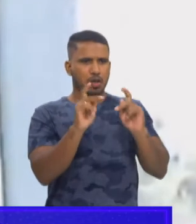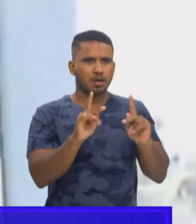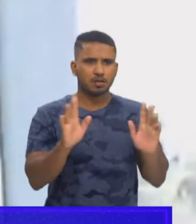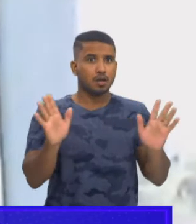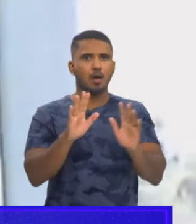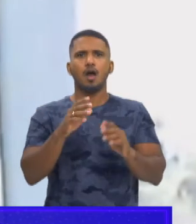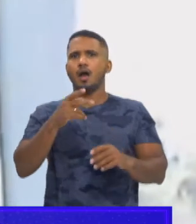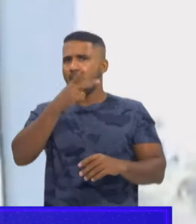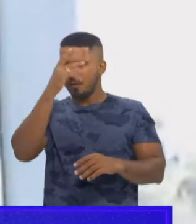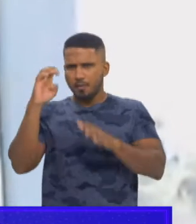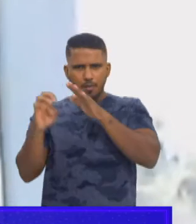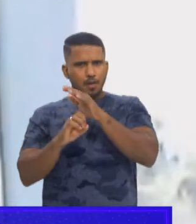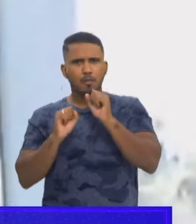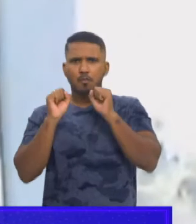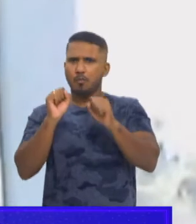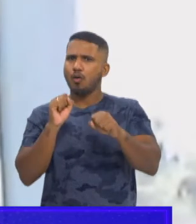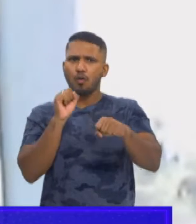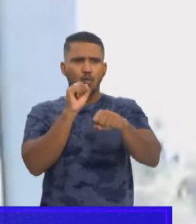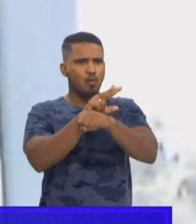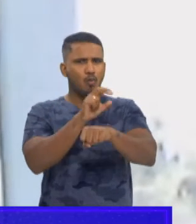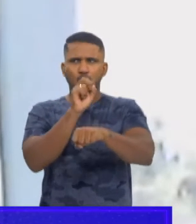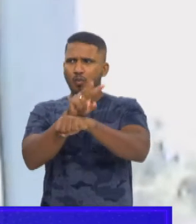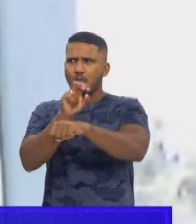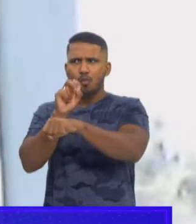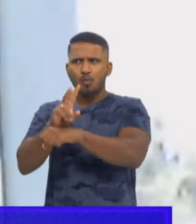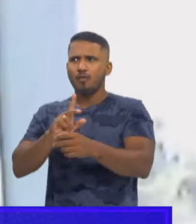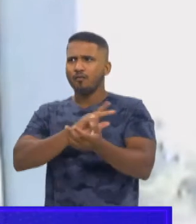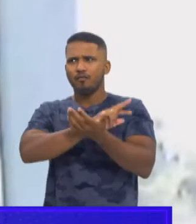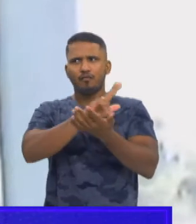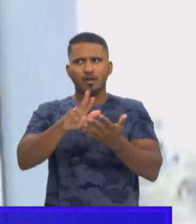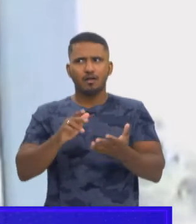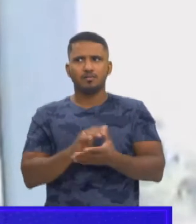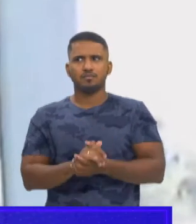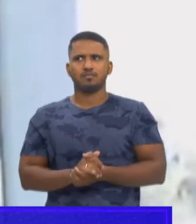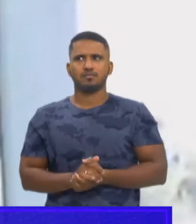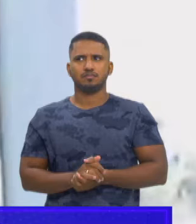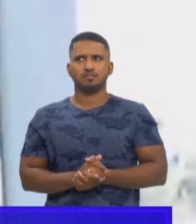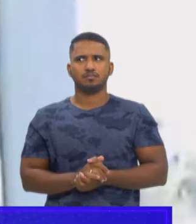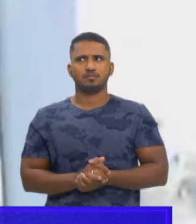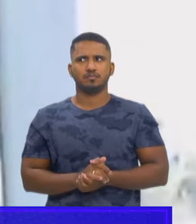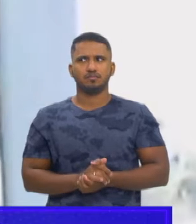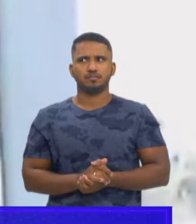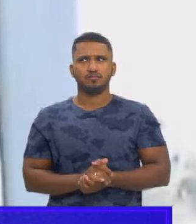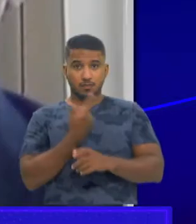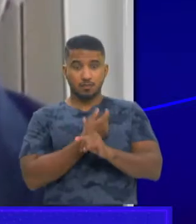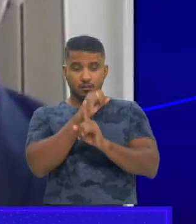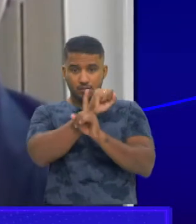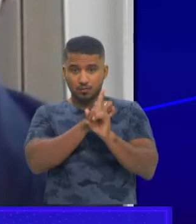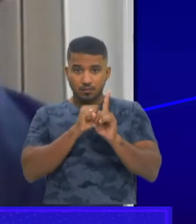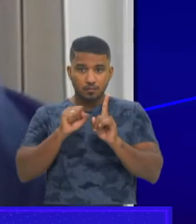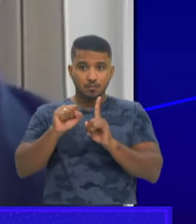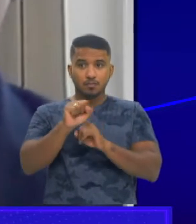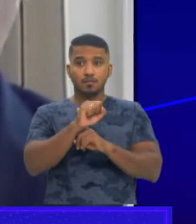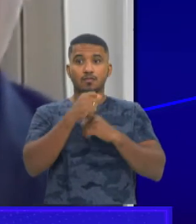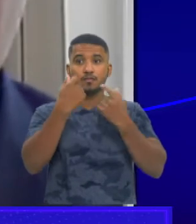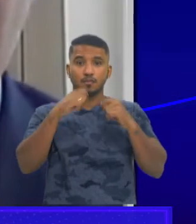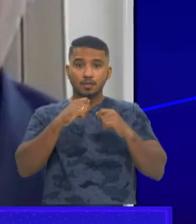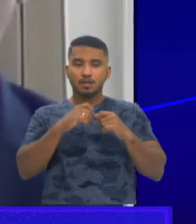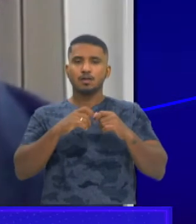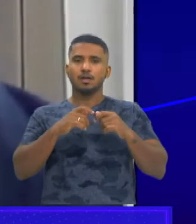devam parar de contratar quando atinge a quantidade de pessoas com deficiência. Em